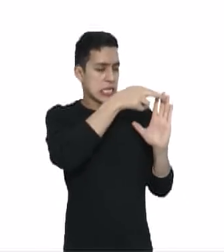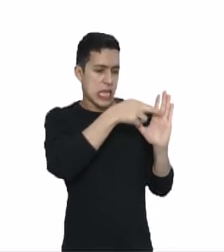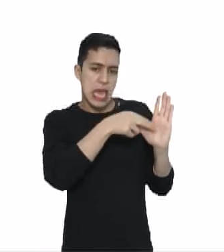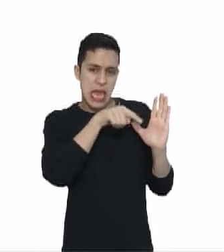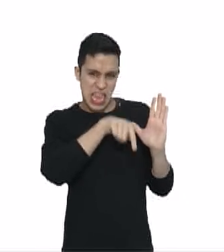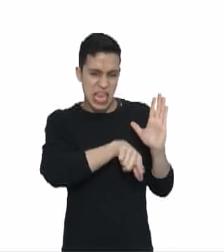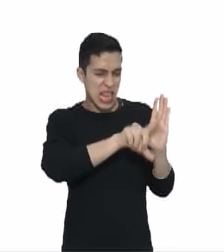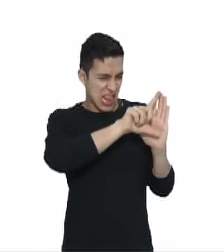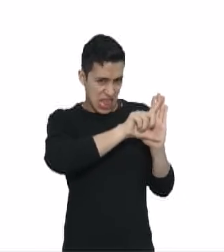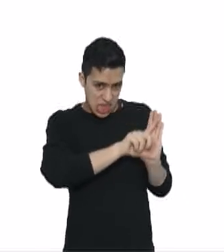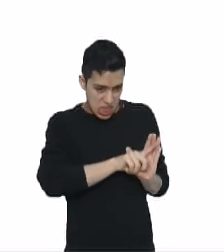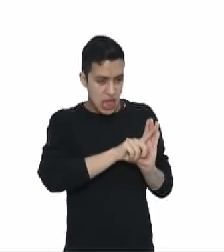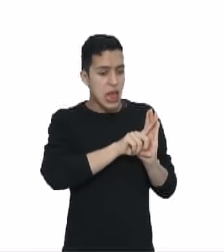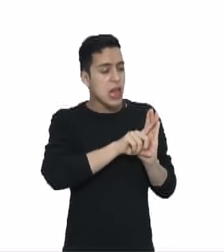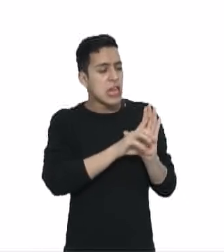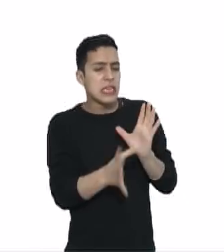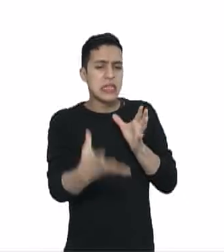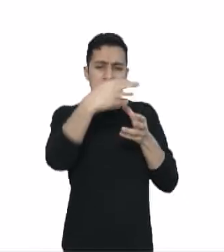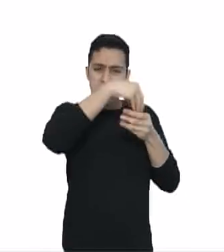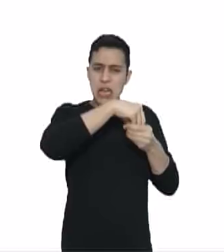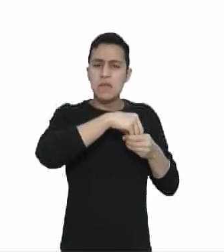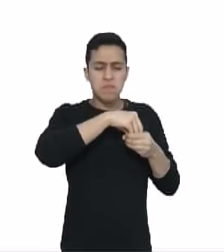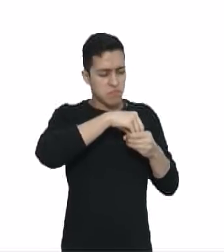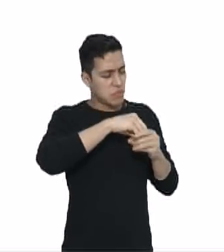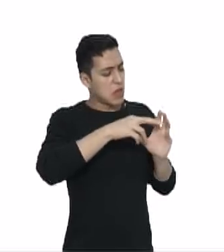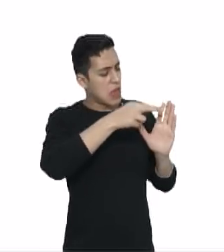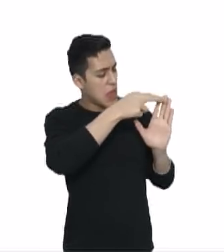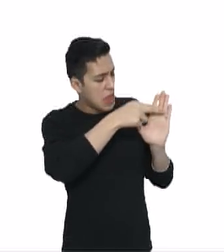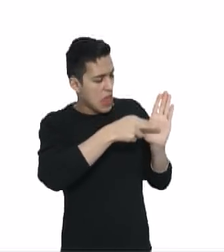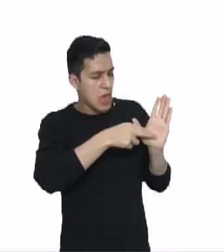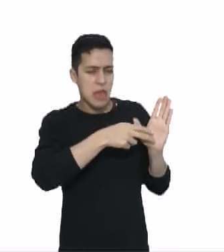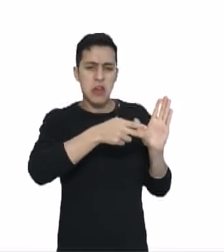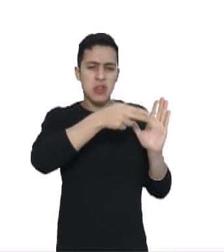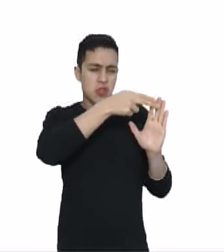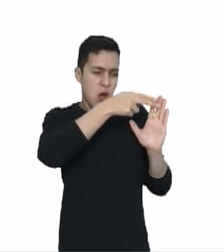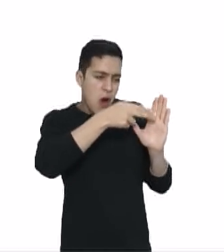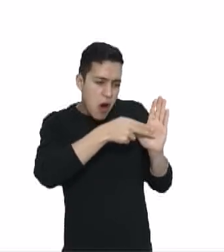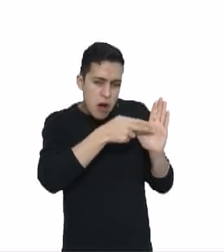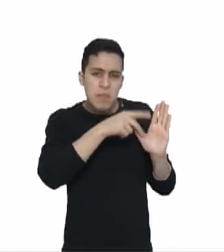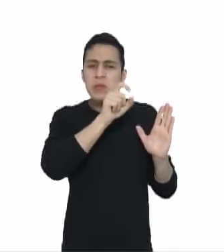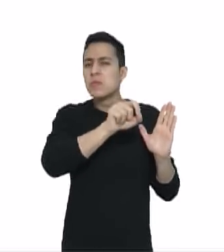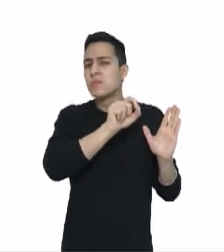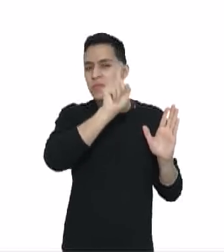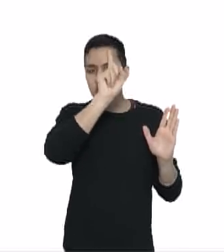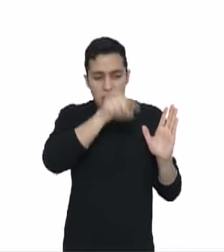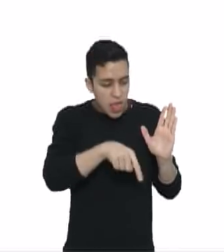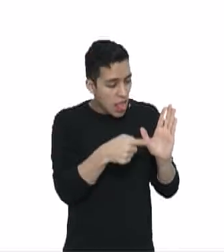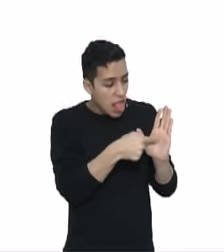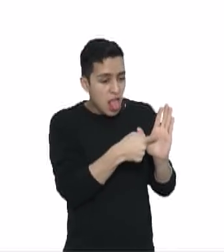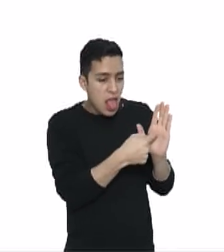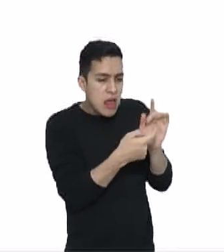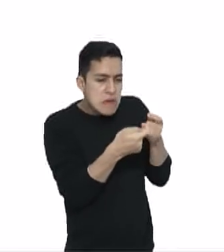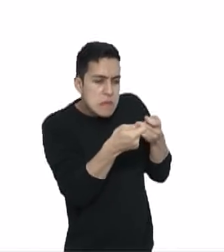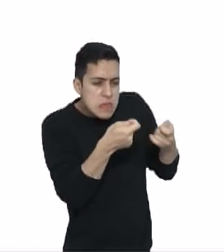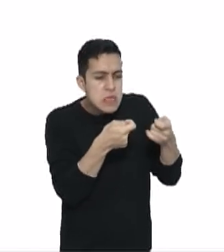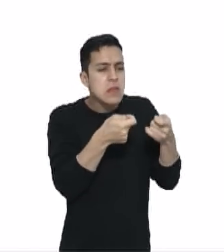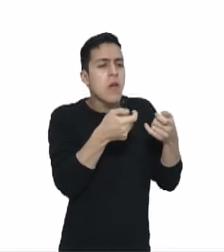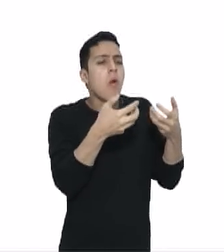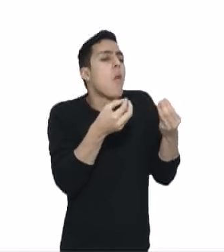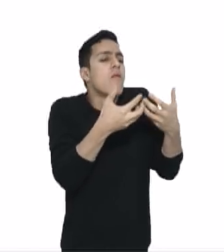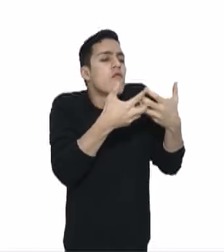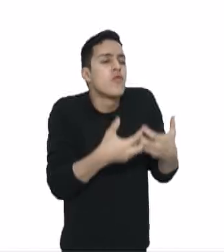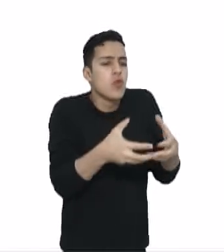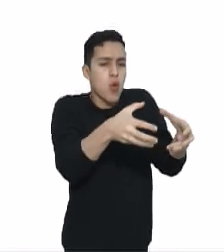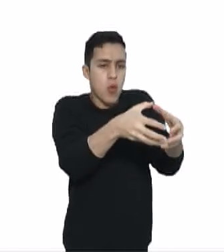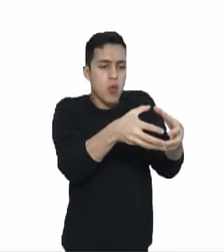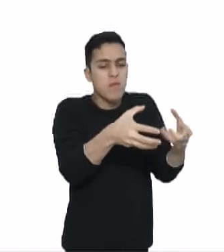que integra um conjunto de regras, normas e preceitos. Destina-se a reger o funcionamento de um grupo ou